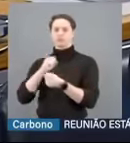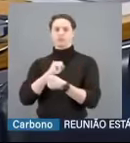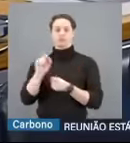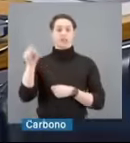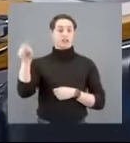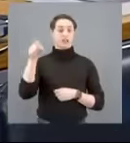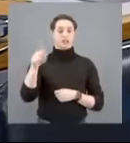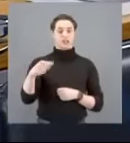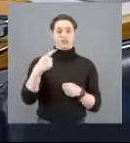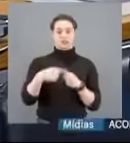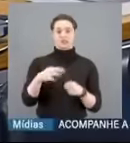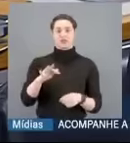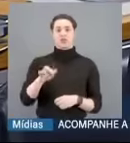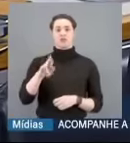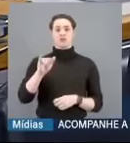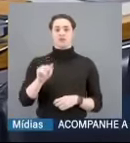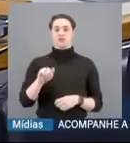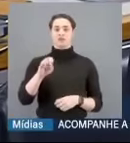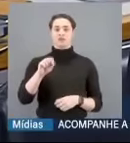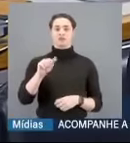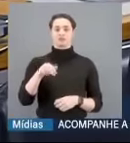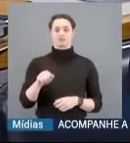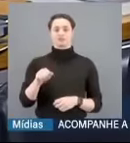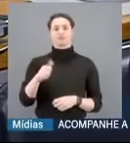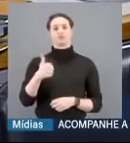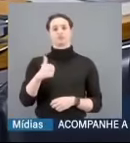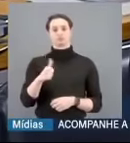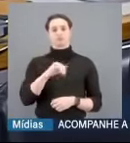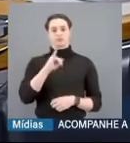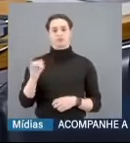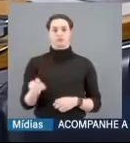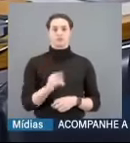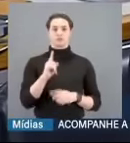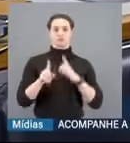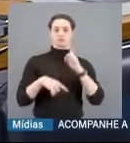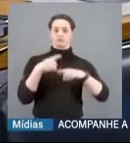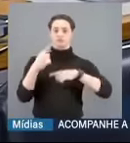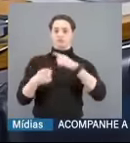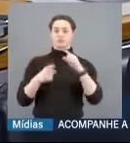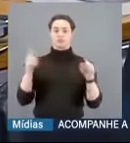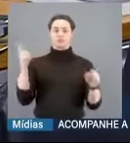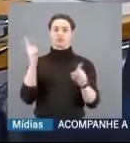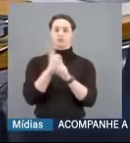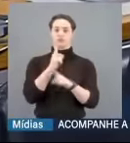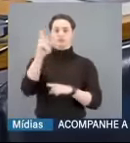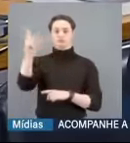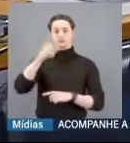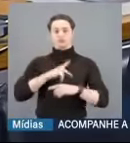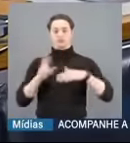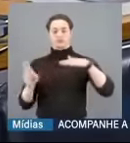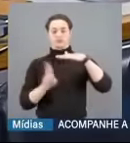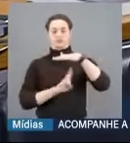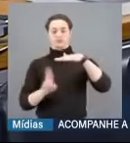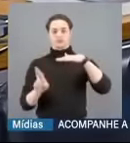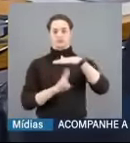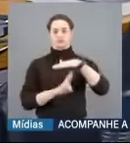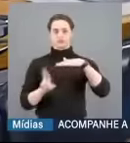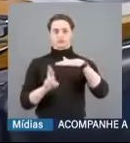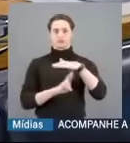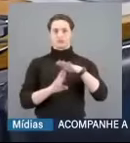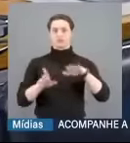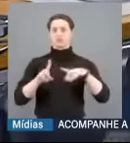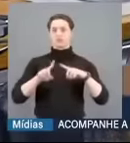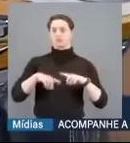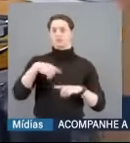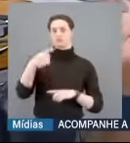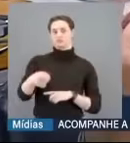Santana em 10 de janeiro. Em 11 de janeiro, outro artefato explosivo foi encontrado na rodoviária do plano piloto. Depois do